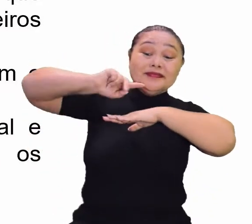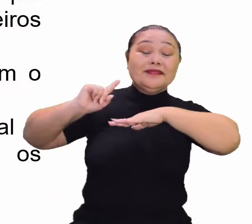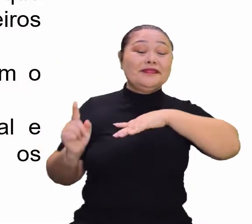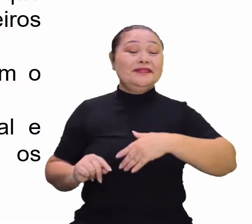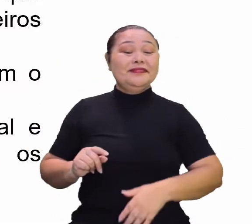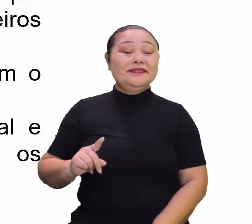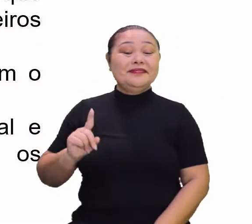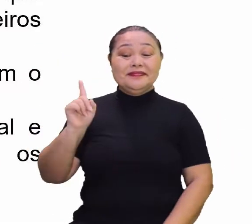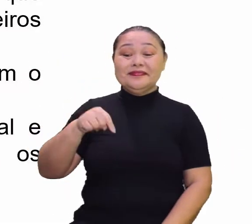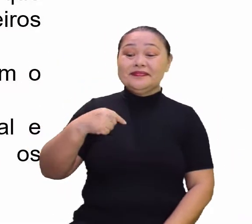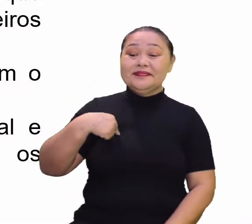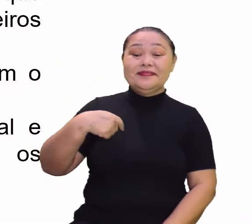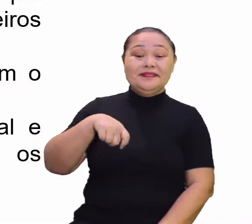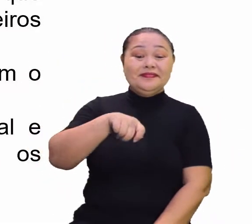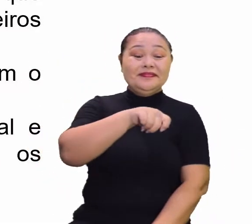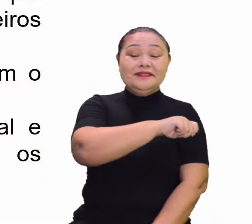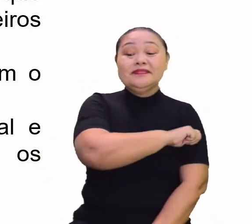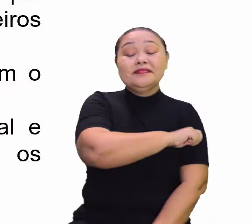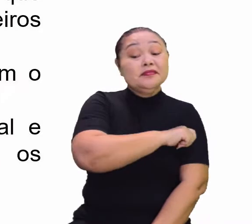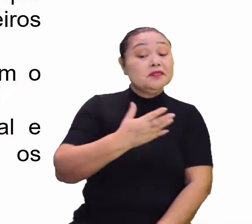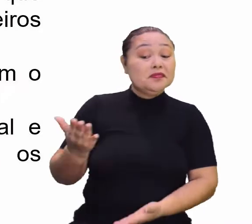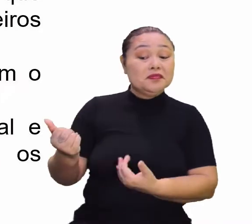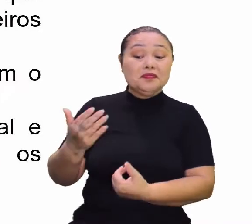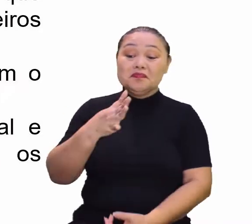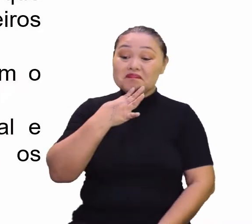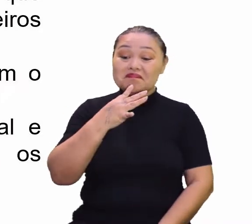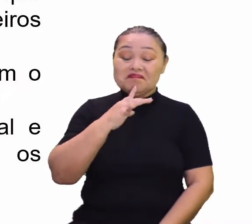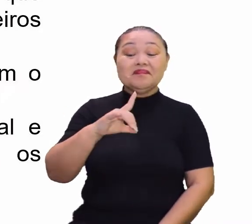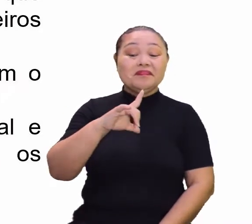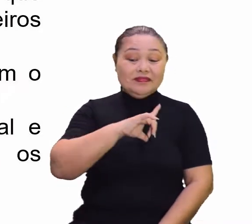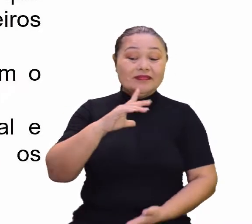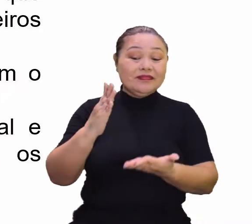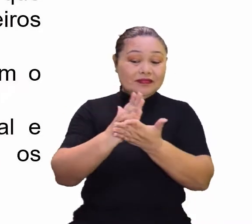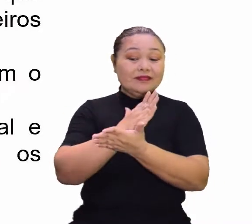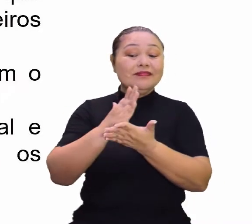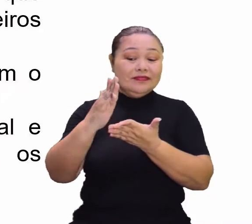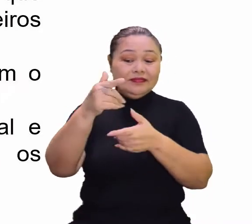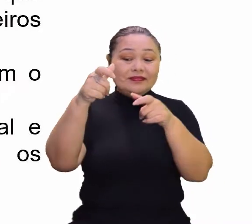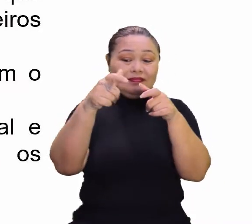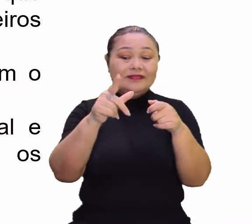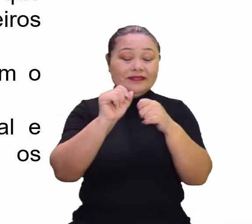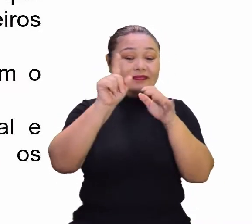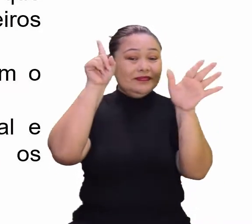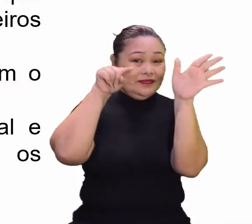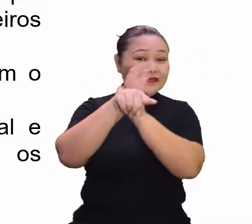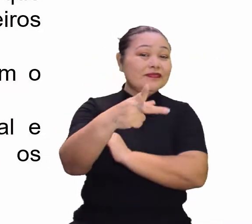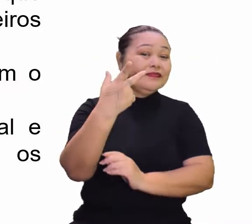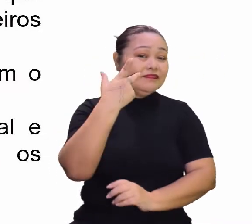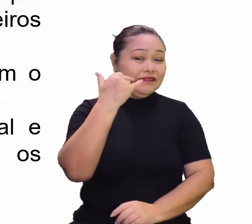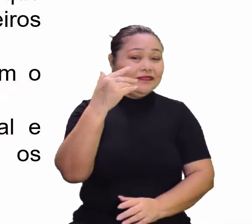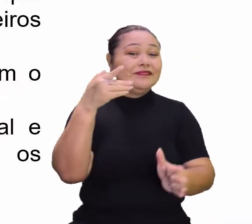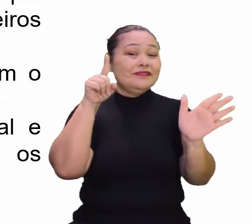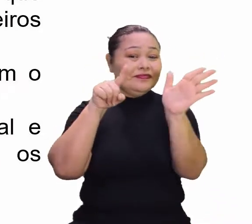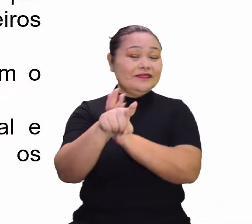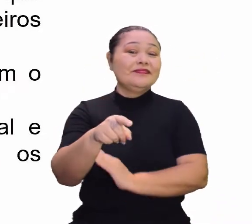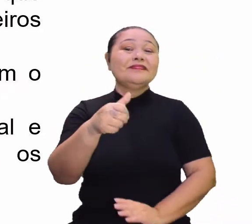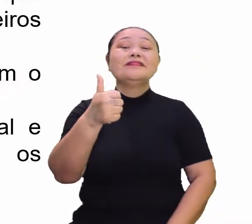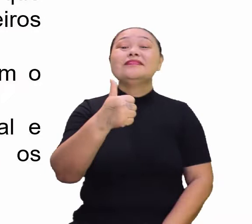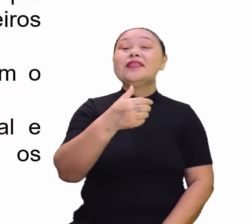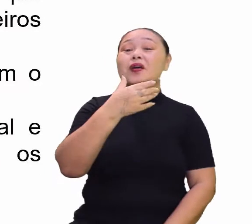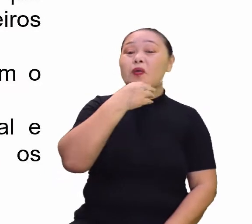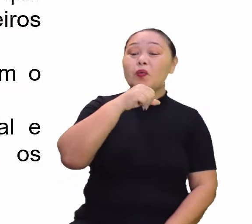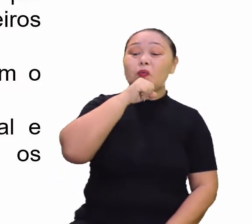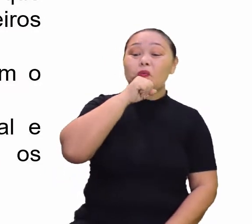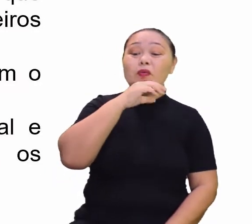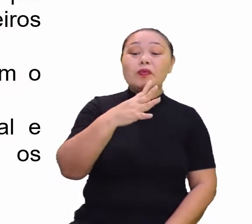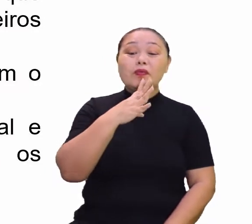pé. O aluno, ele é muito jovem, talvez nem conheça, né? Mas deve ter, assim, essas tabernas. Pergunte aí para o seu pai, pergunte aí para o seu avô. Isso. Pai,